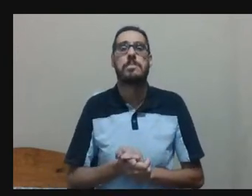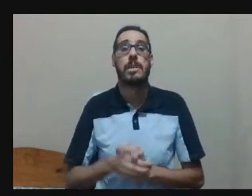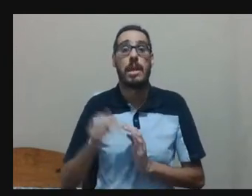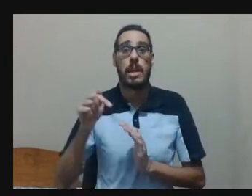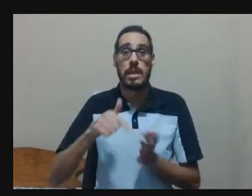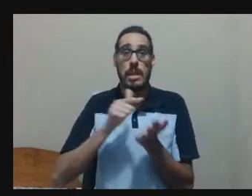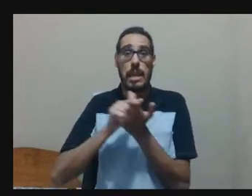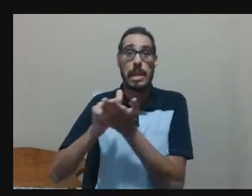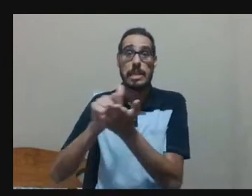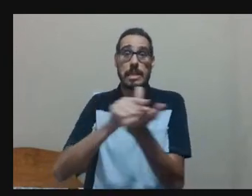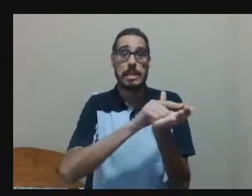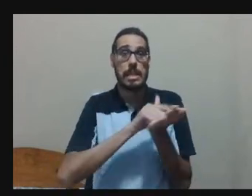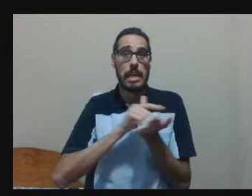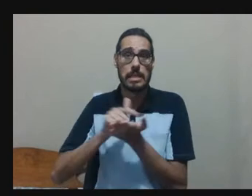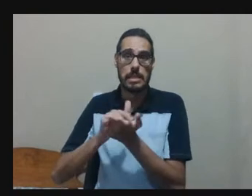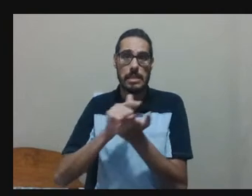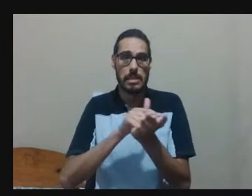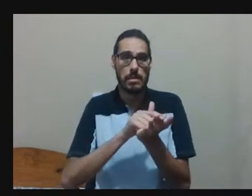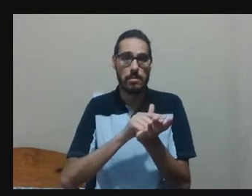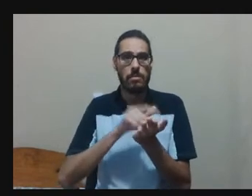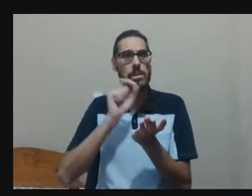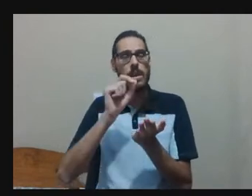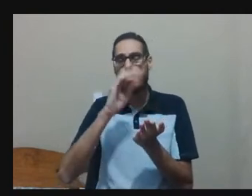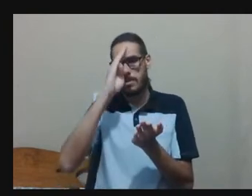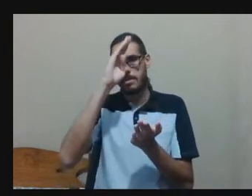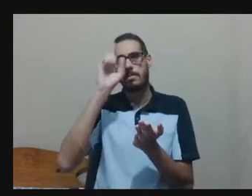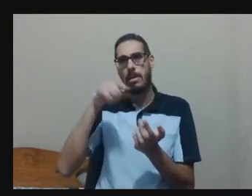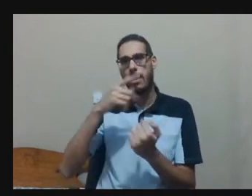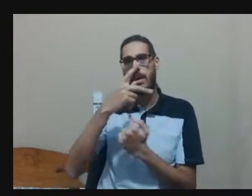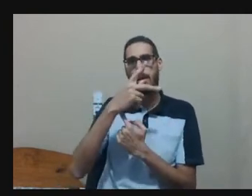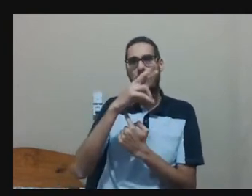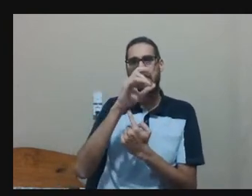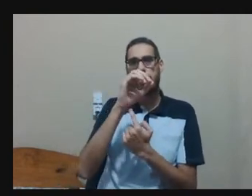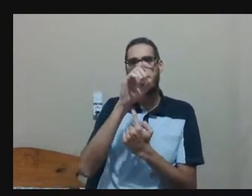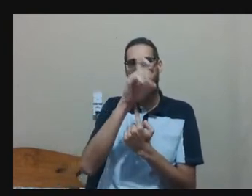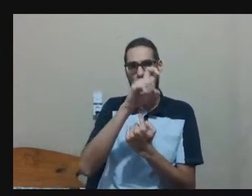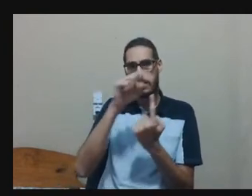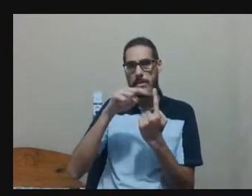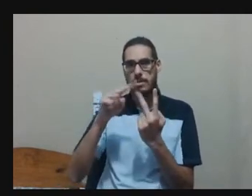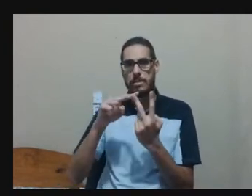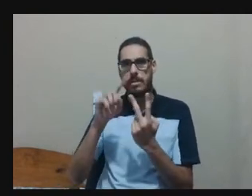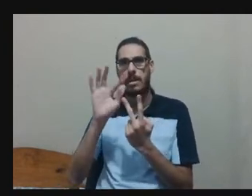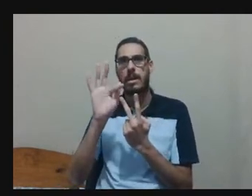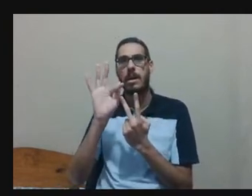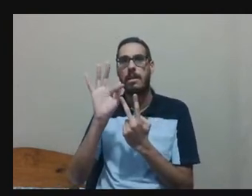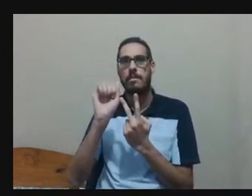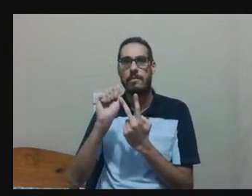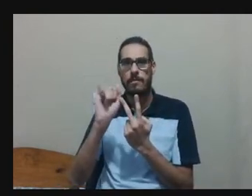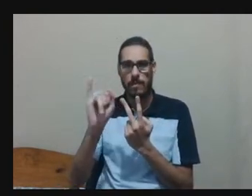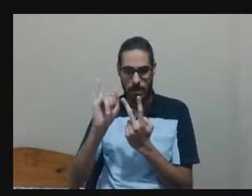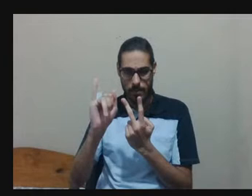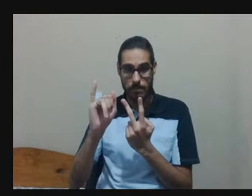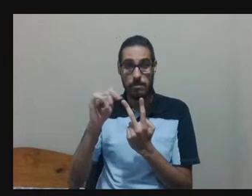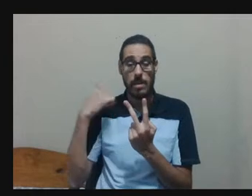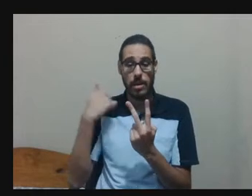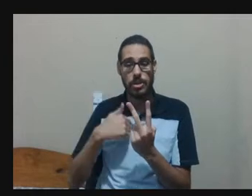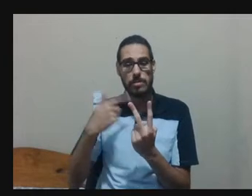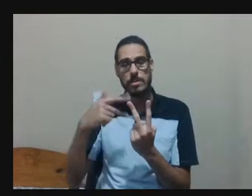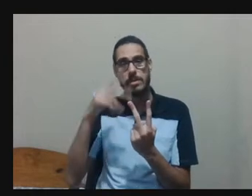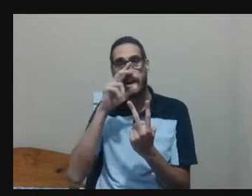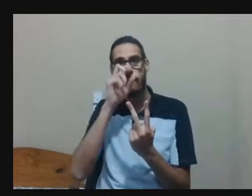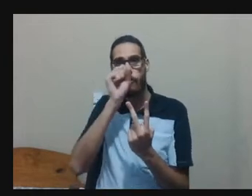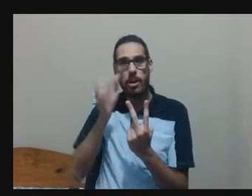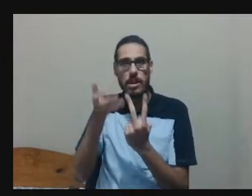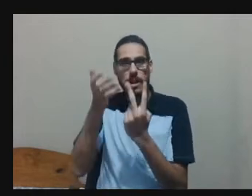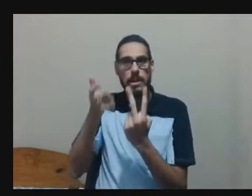quem tem um papel fundamental sua Proex e a FAI, isso é indiscutível. Então, em lugar de criticar, nós temos que fortalecer essas instituições,